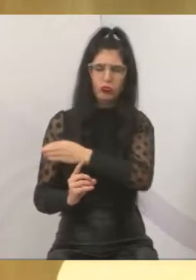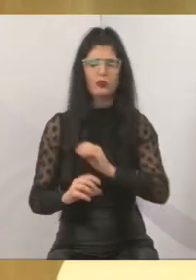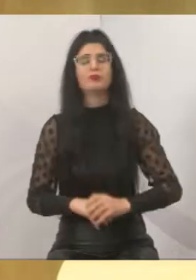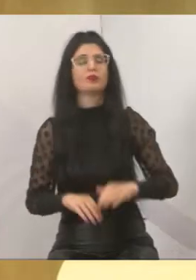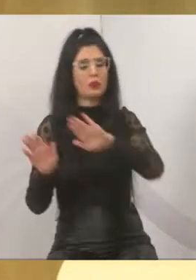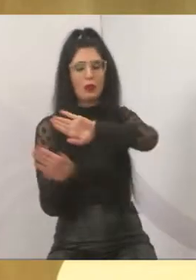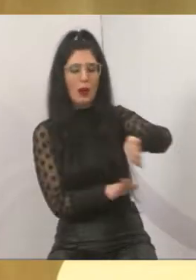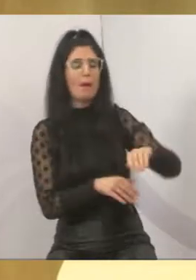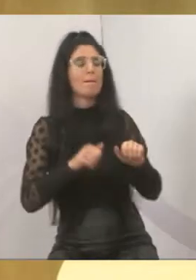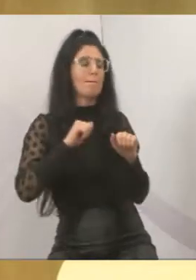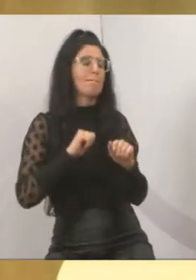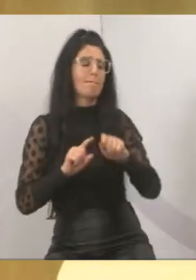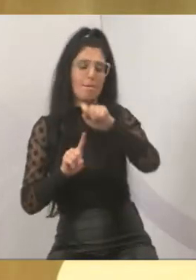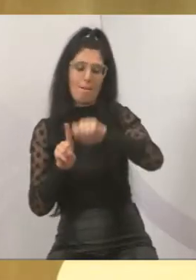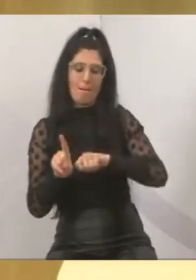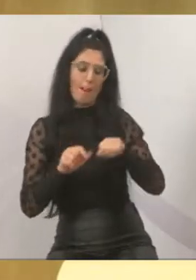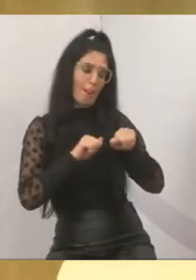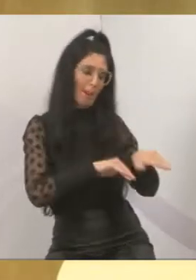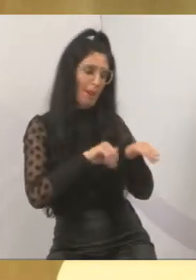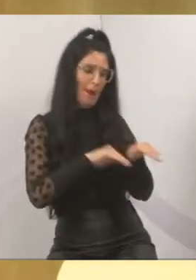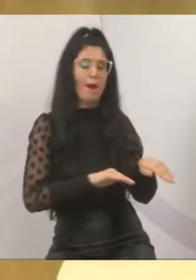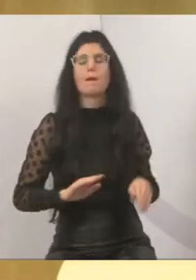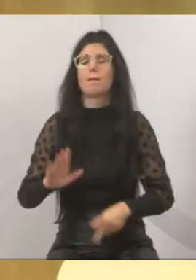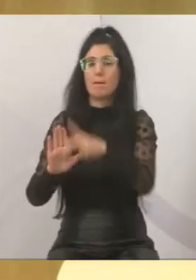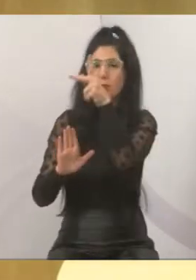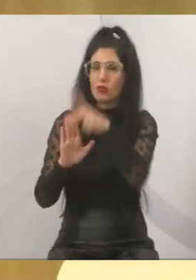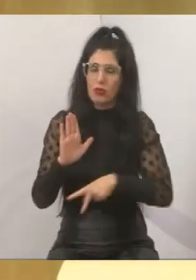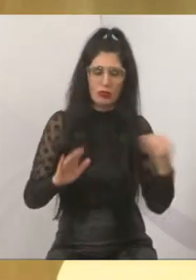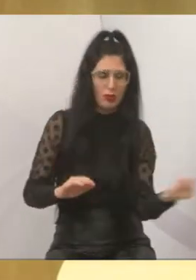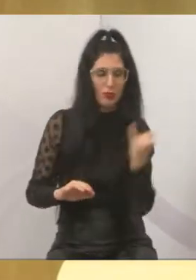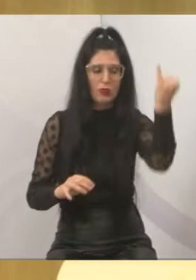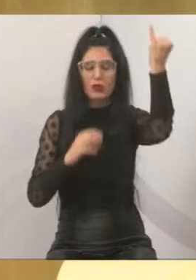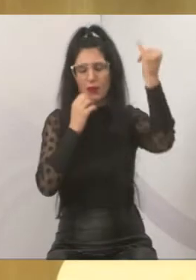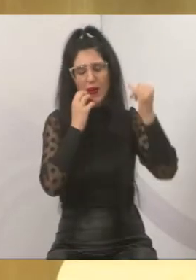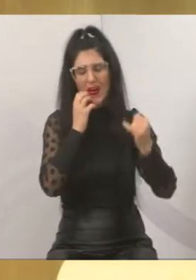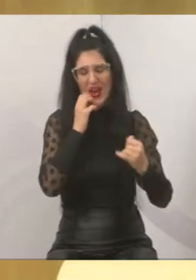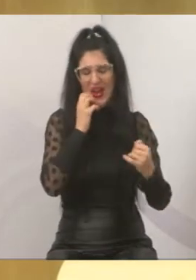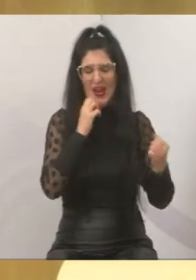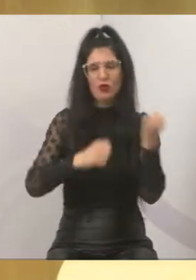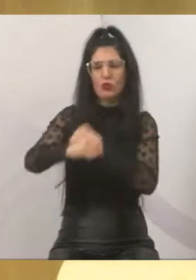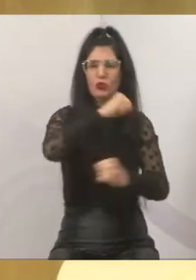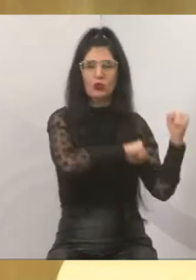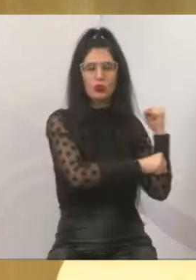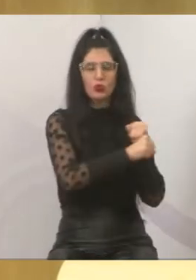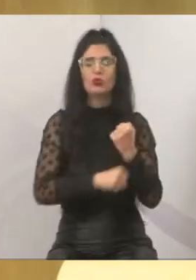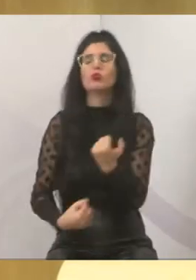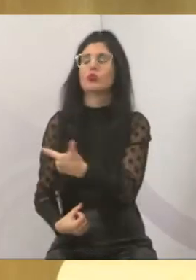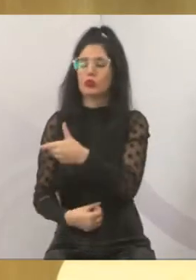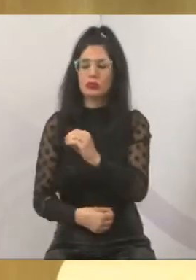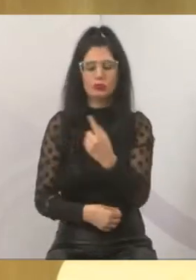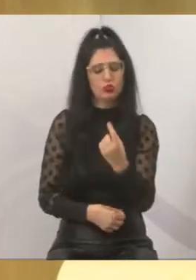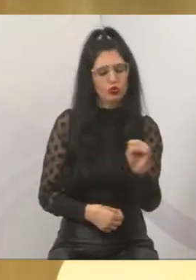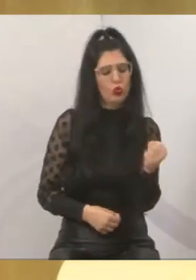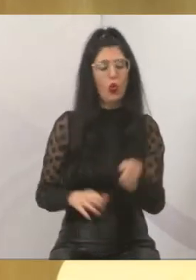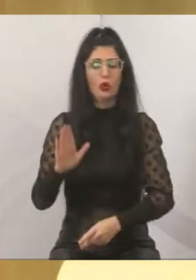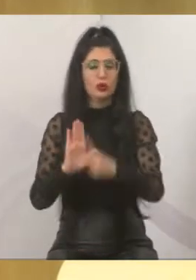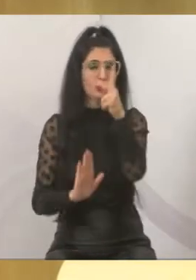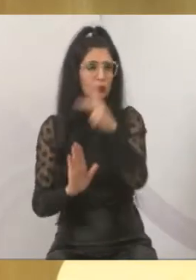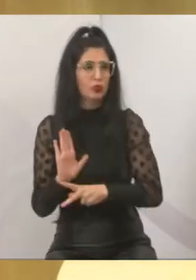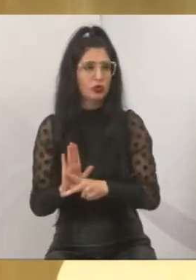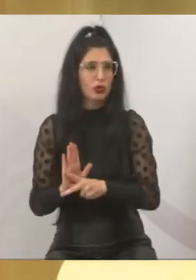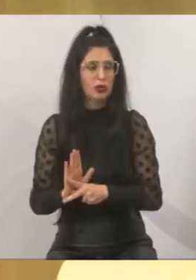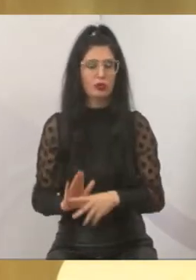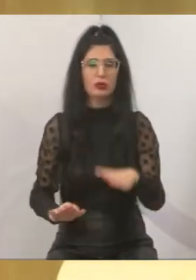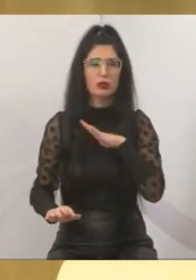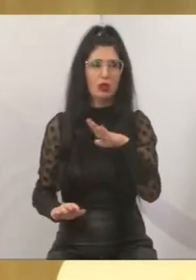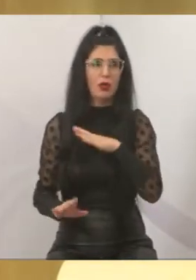fizemos um projeto muito importante em 2018 nessa casa. O projeto que instituía no município